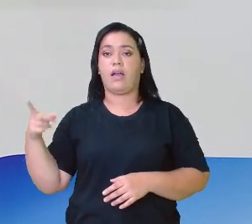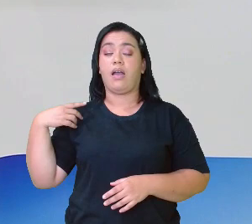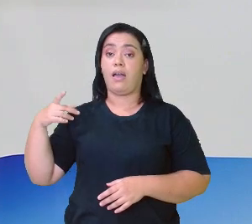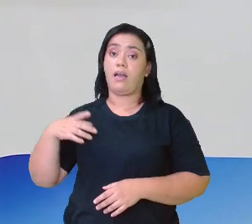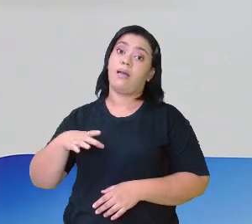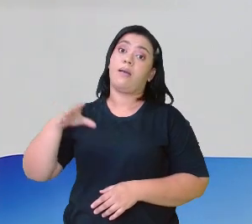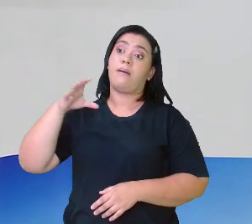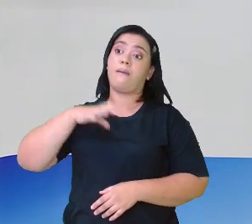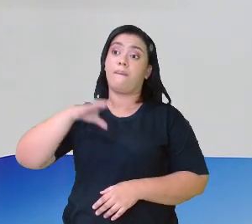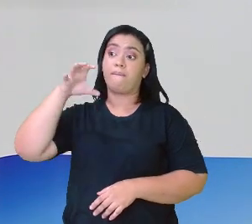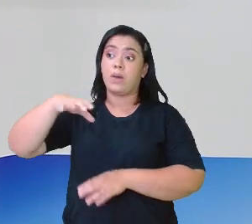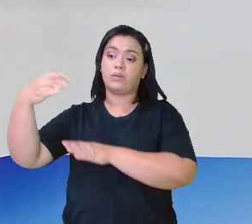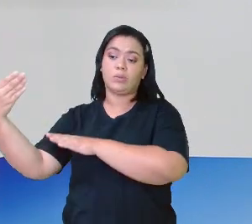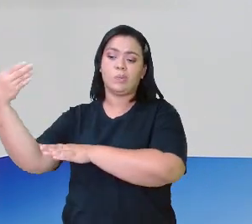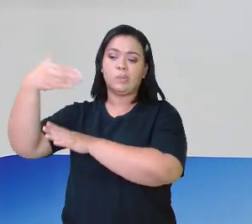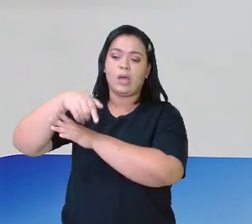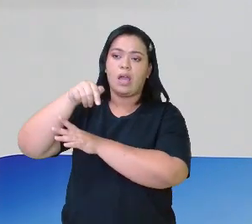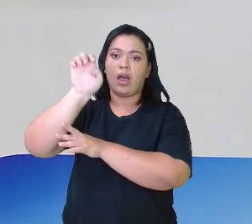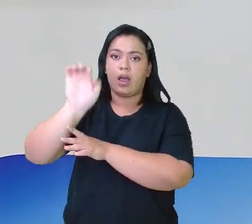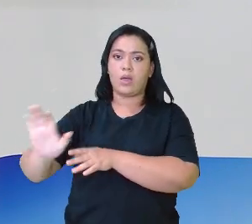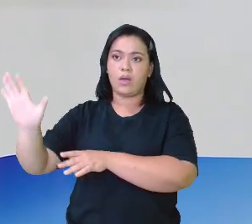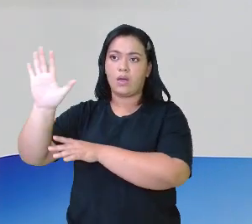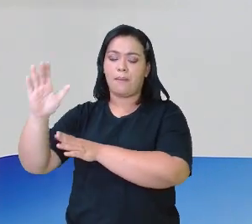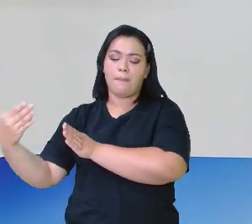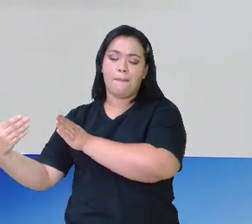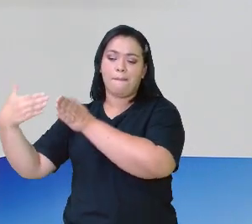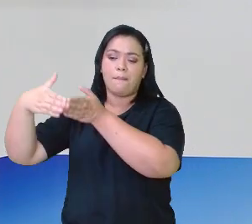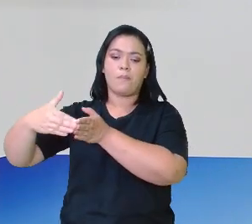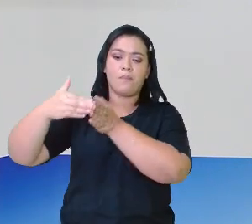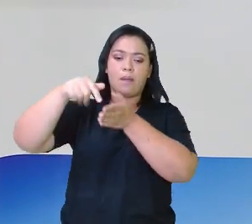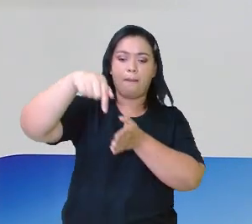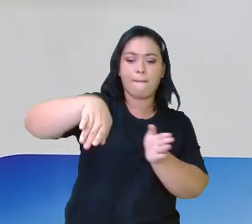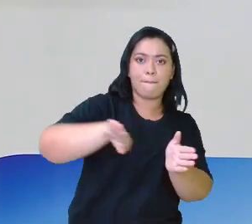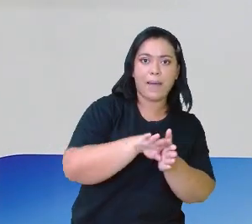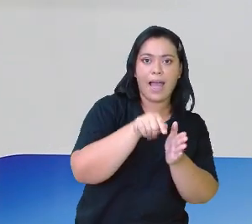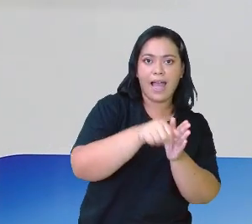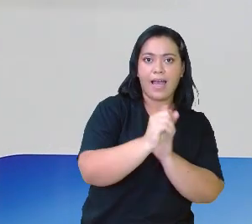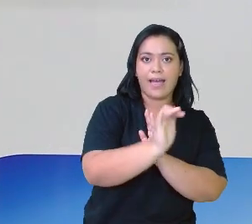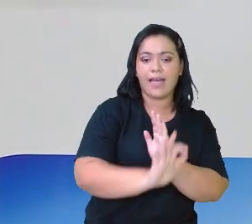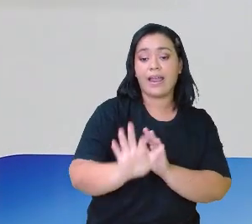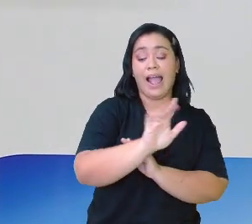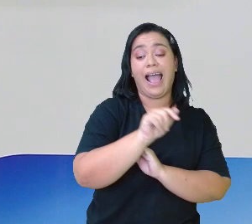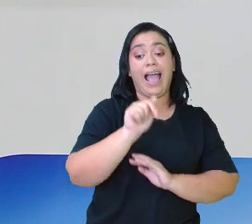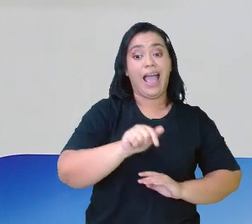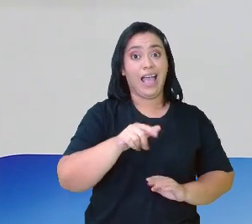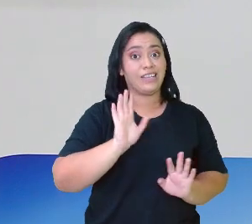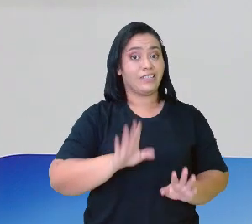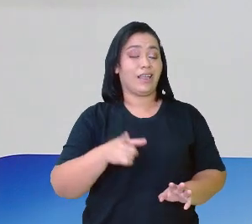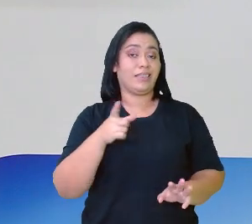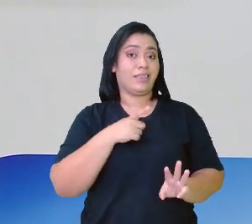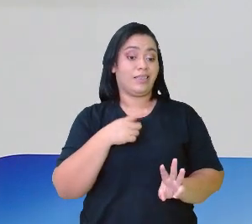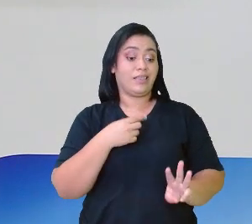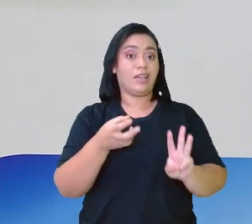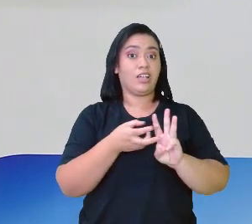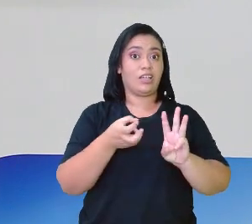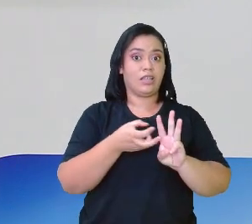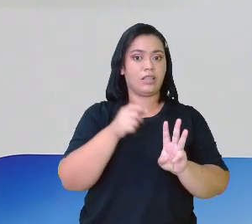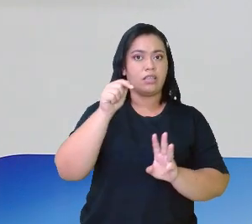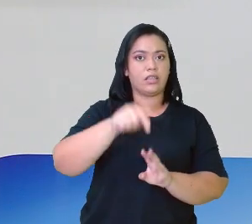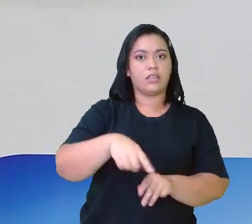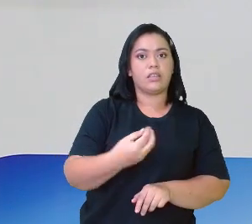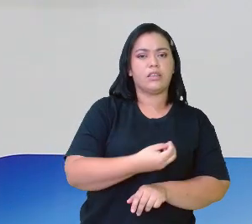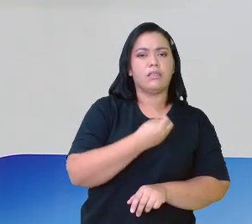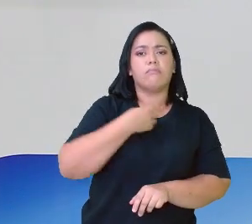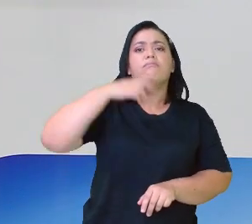quando a Europa chega aqui, no Brasil, por exemplo, nós tínhamos os povos nativos, os indígenas, que vivem a